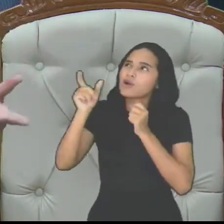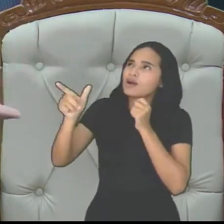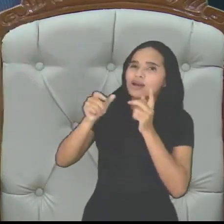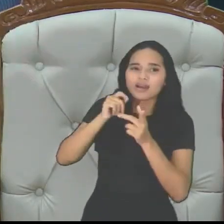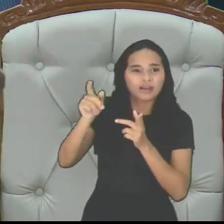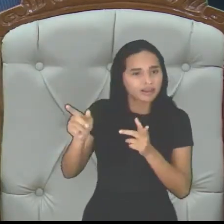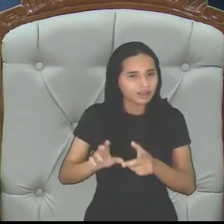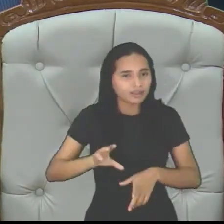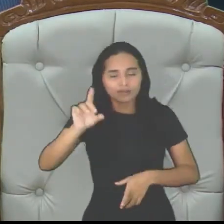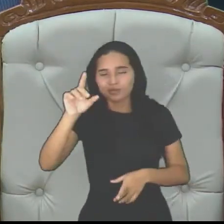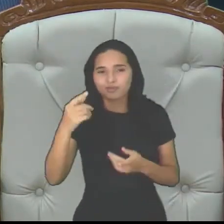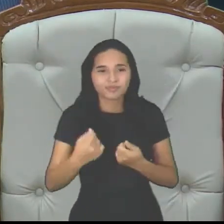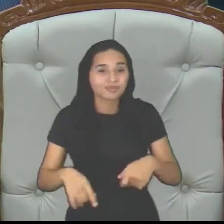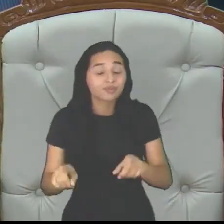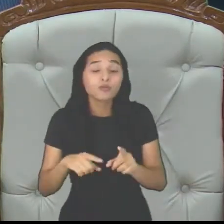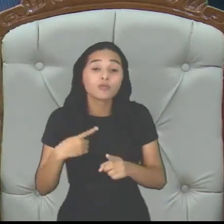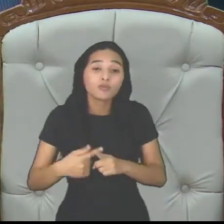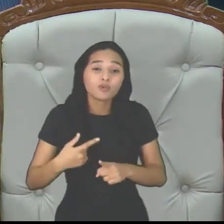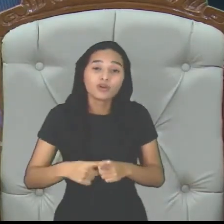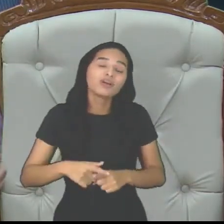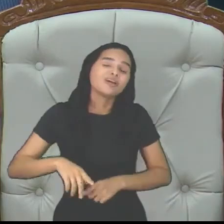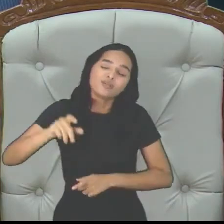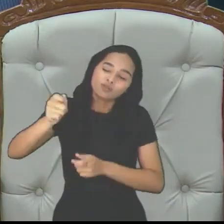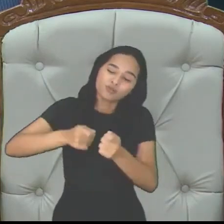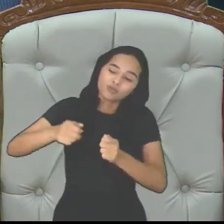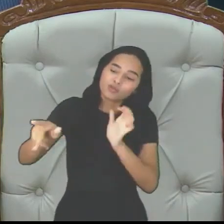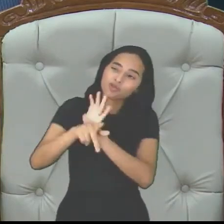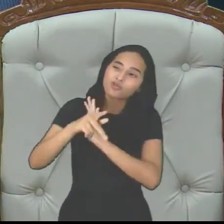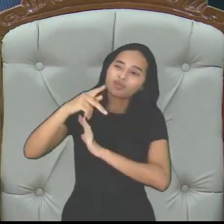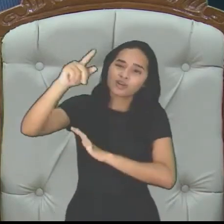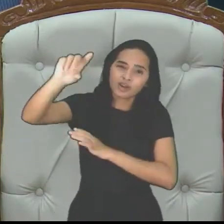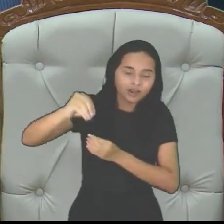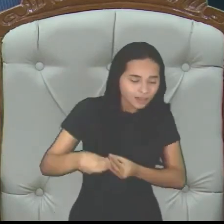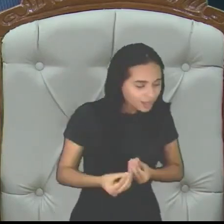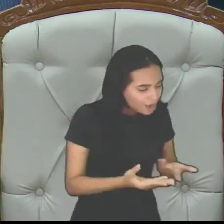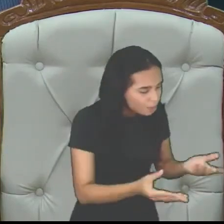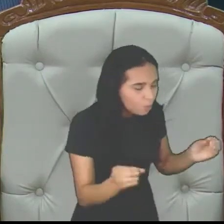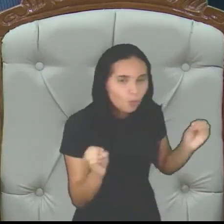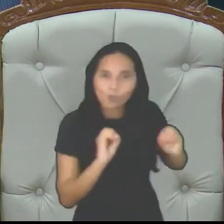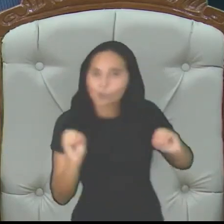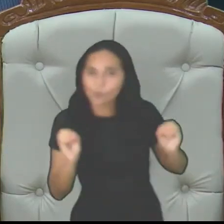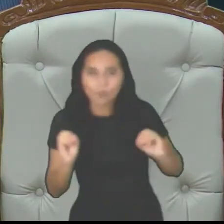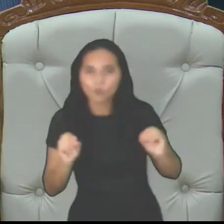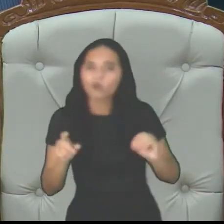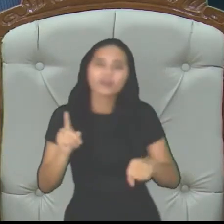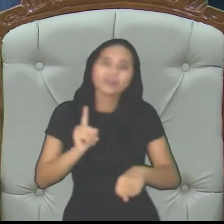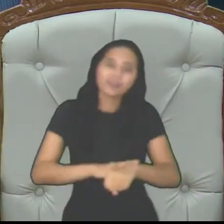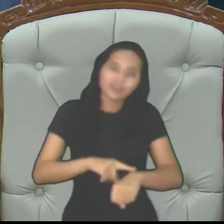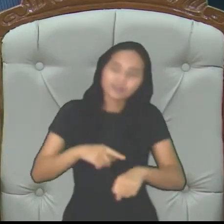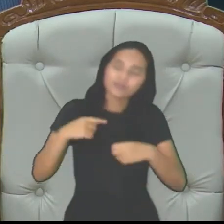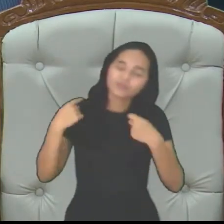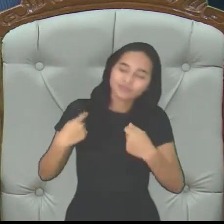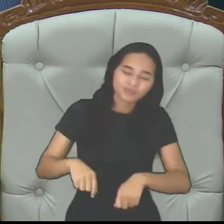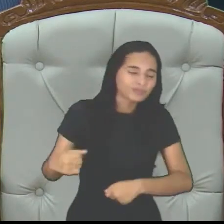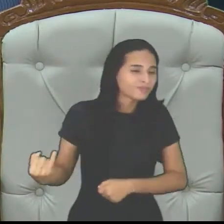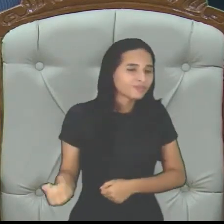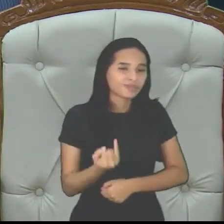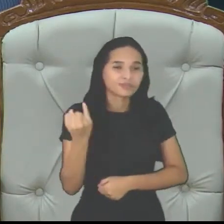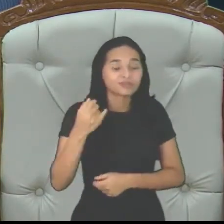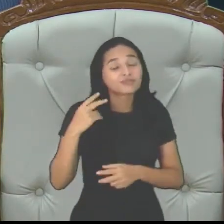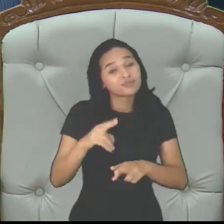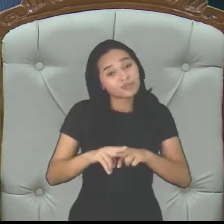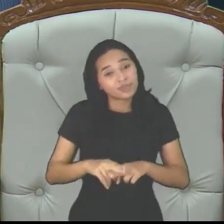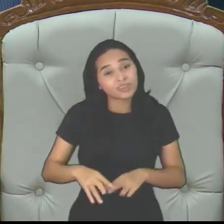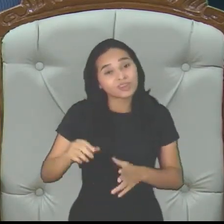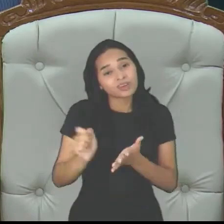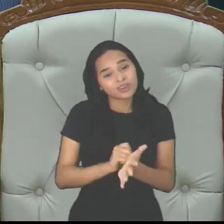de Deus, porque a gerência dele, ele não transmite para ninguém, é um tempo necessário. Por isso que o